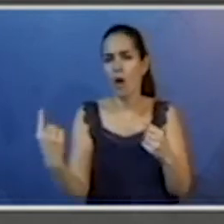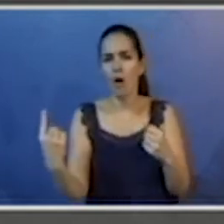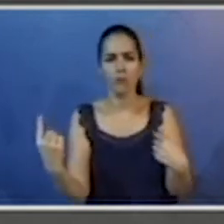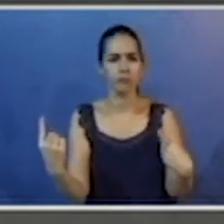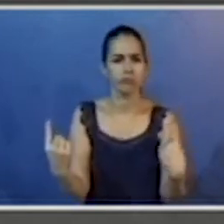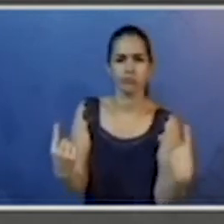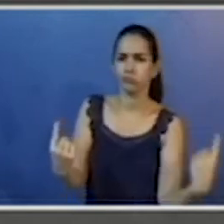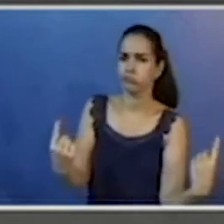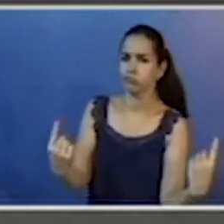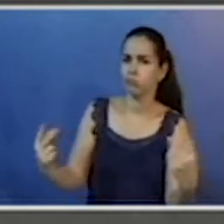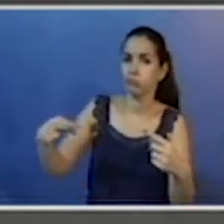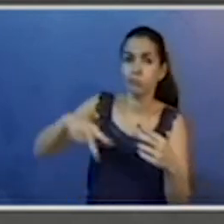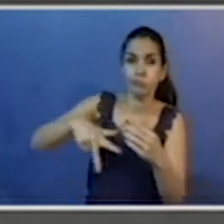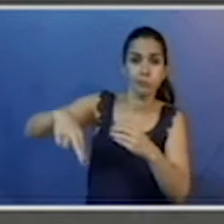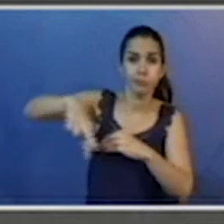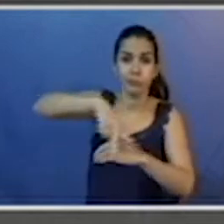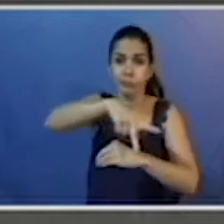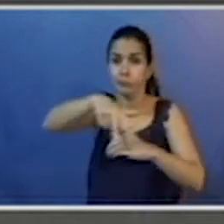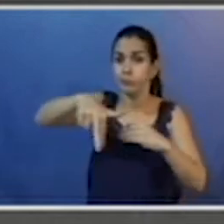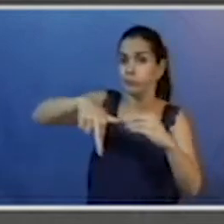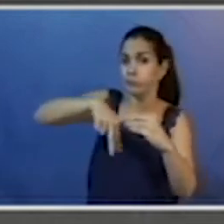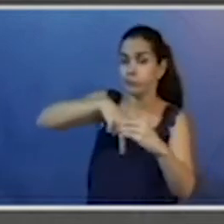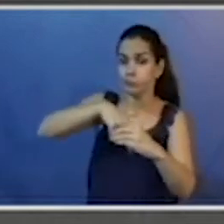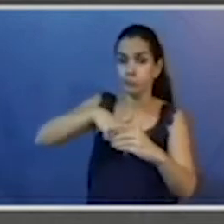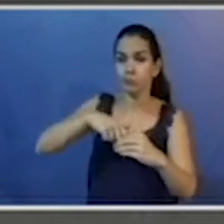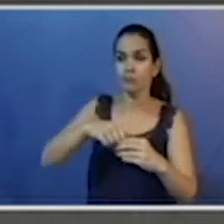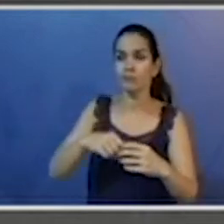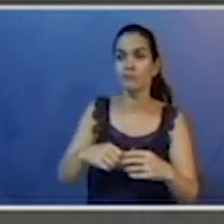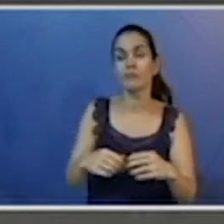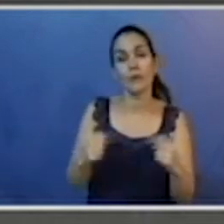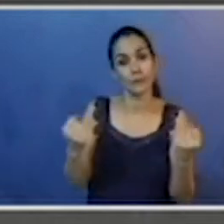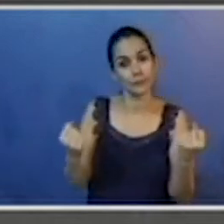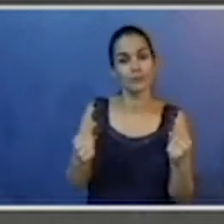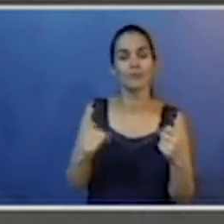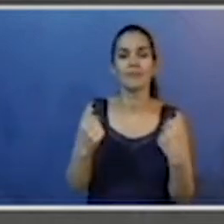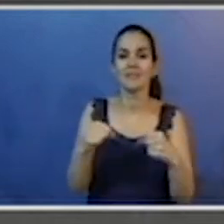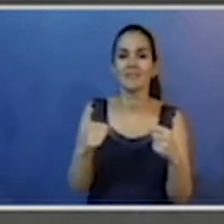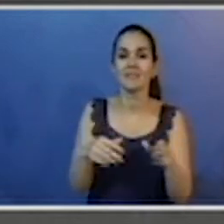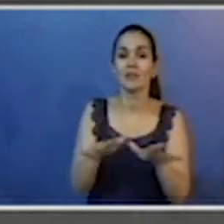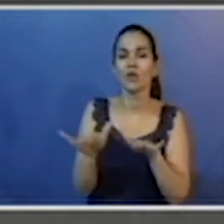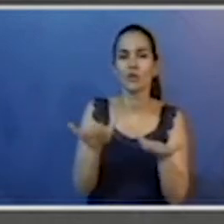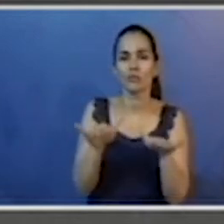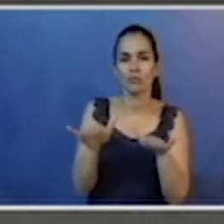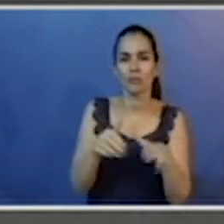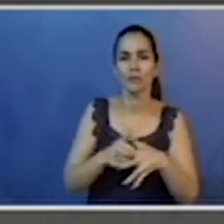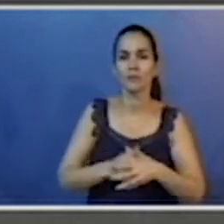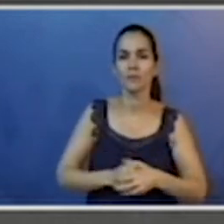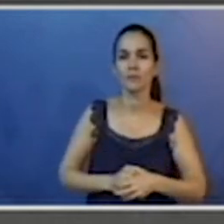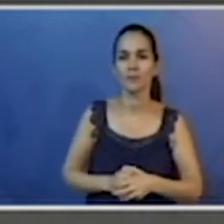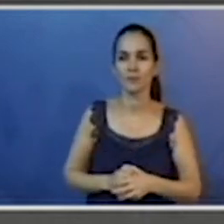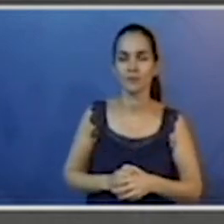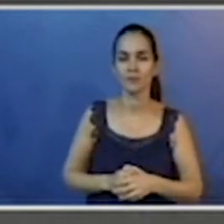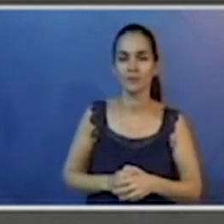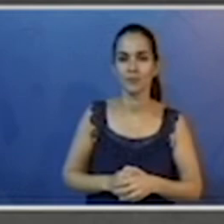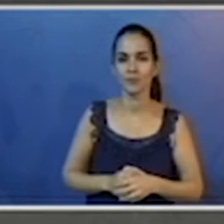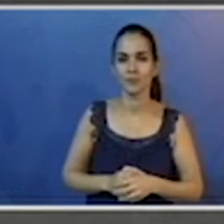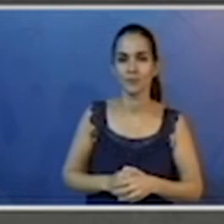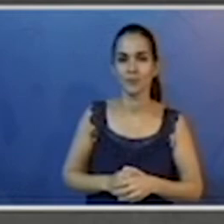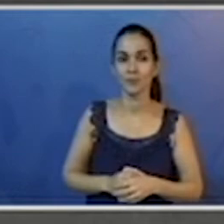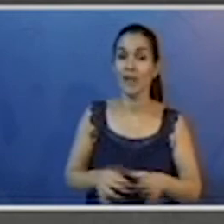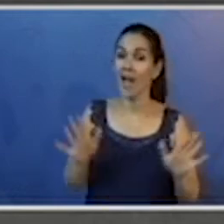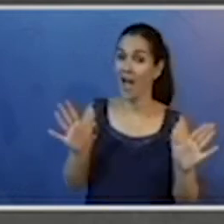ela vem do outro às vezes ela vem de frente ficando rolando certo e